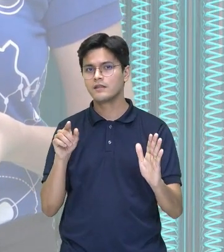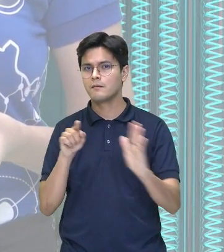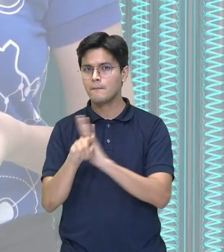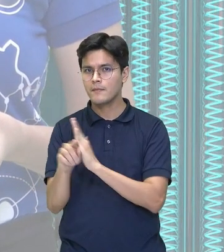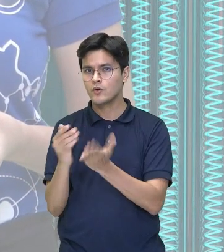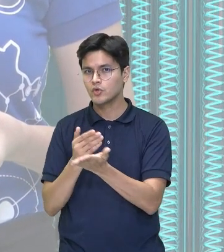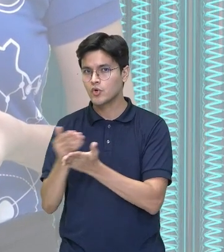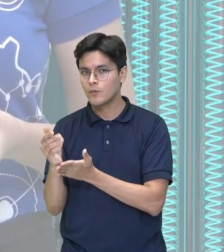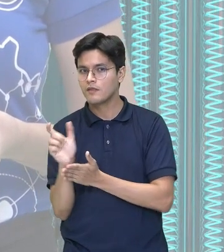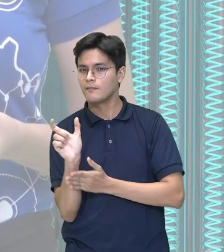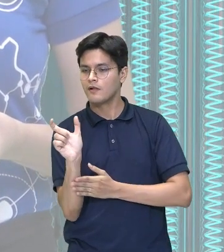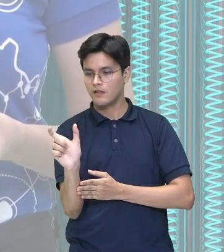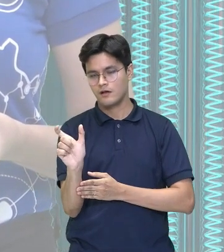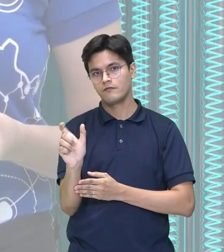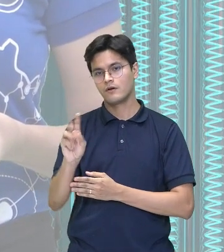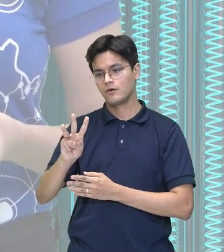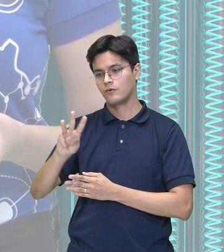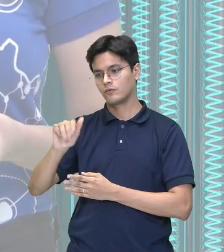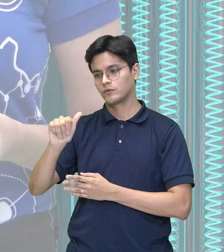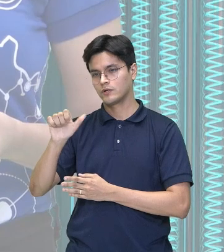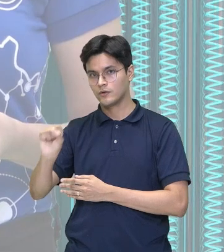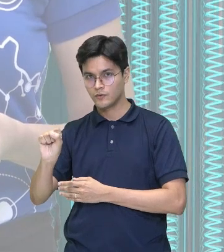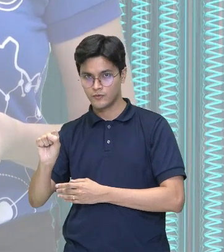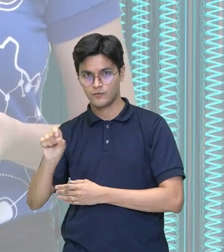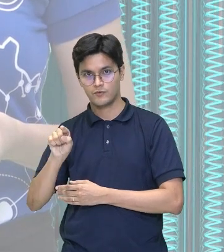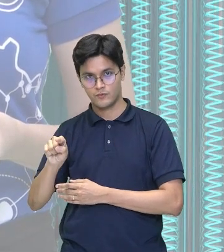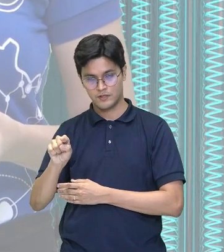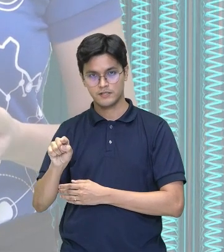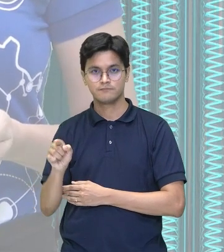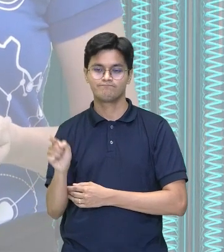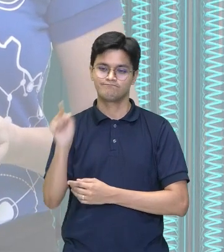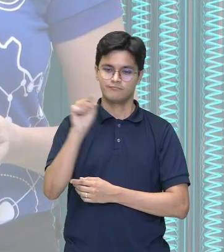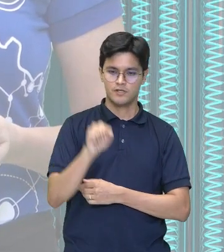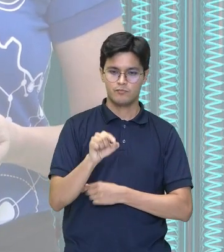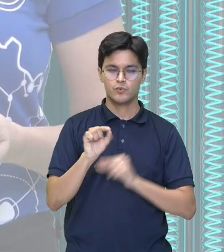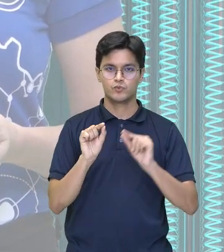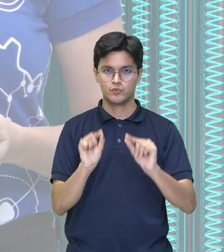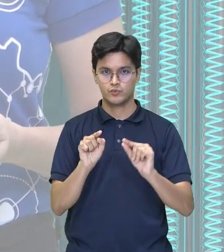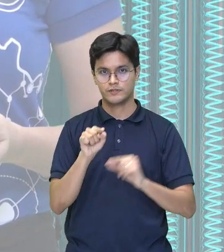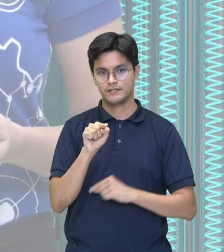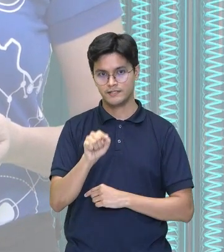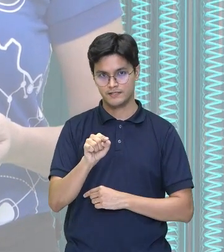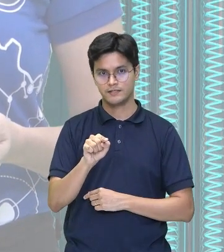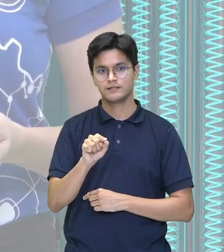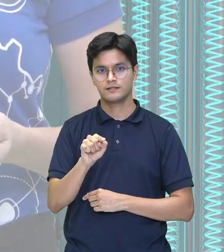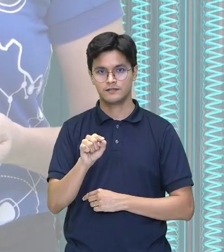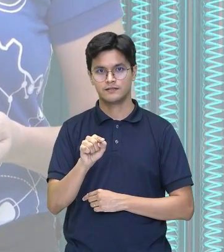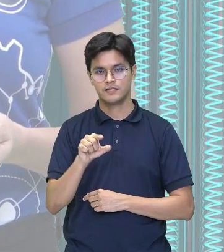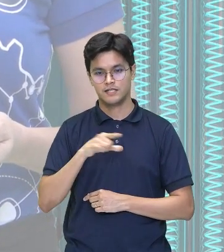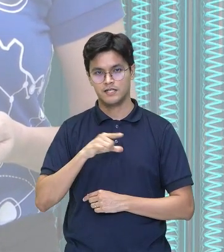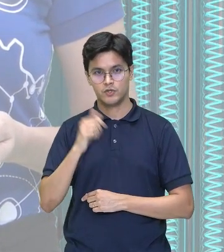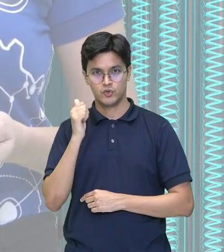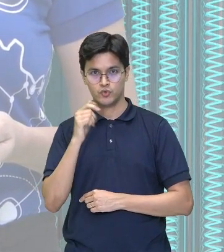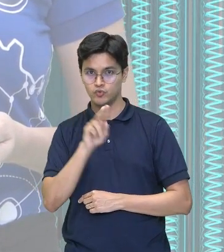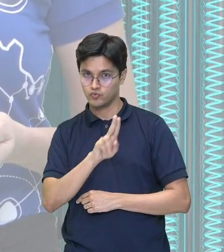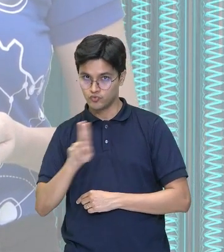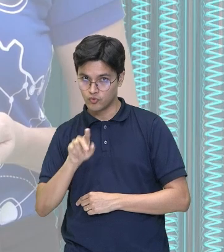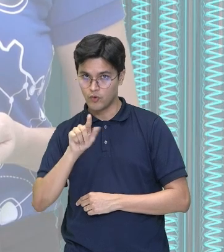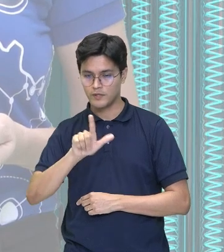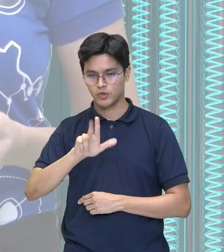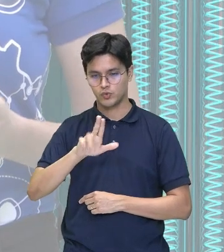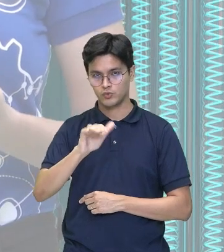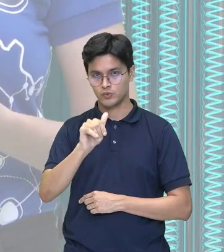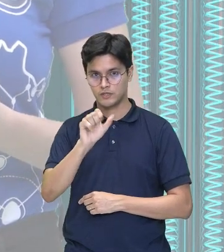que é ele, né, o Lucas. Was Lucas? Depois, o driving, que é o verbo to be, verbo principal, acompanhando